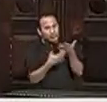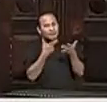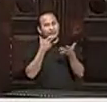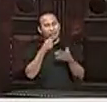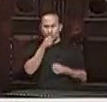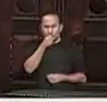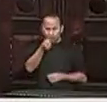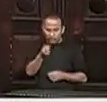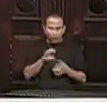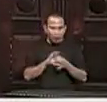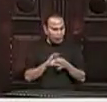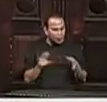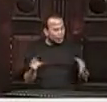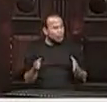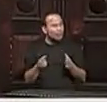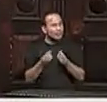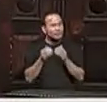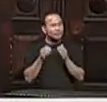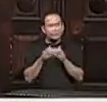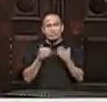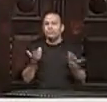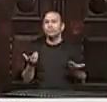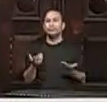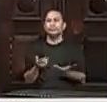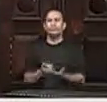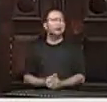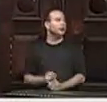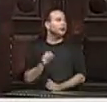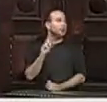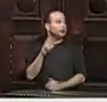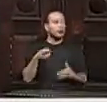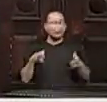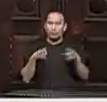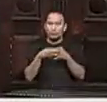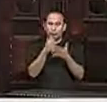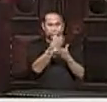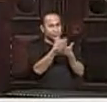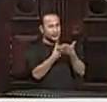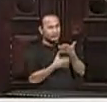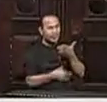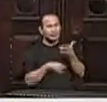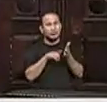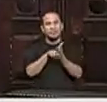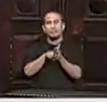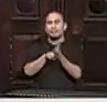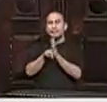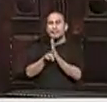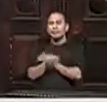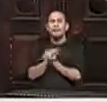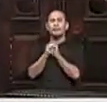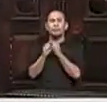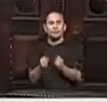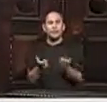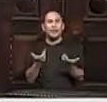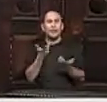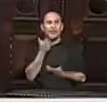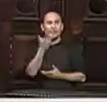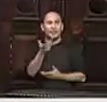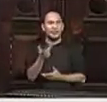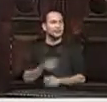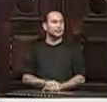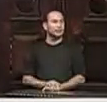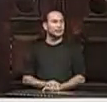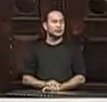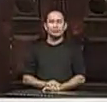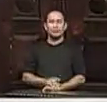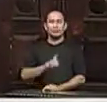tribuna o meu pedido, a minha solicitação para que a Comissão de Orçamento examine a possibilidade para alargar esse prazo